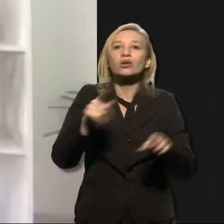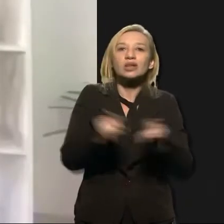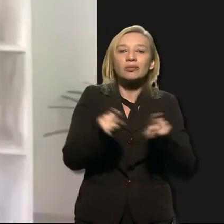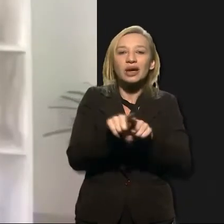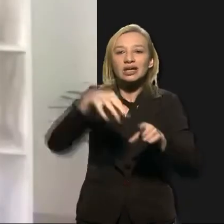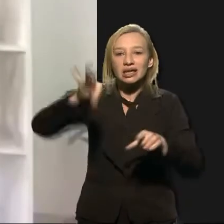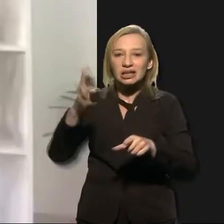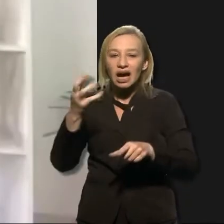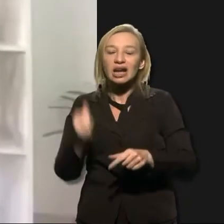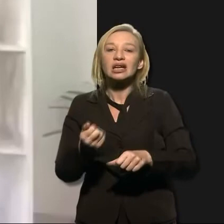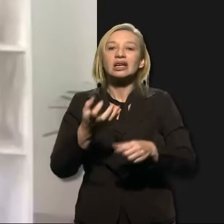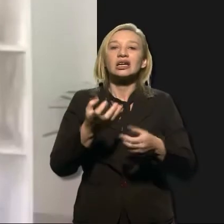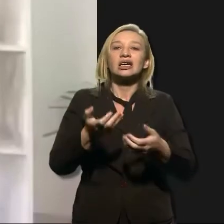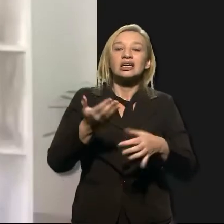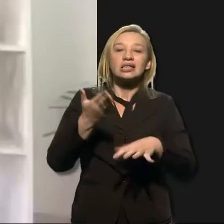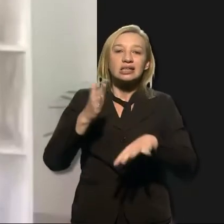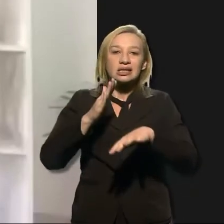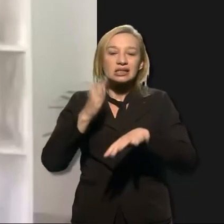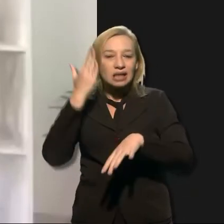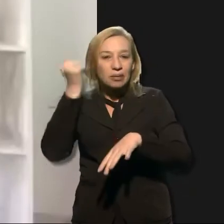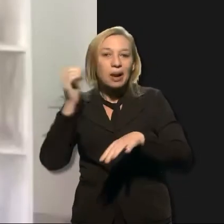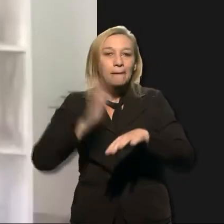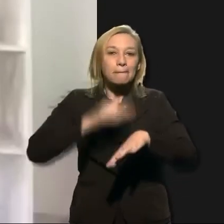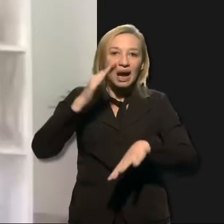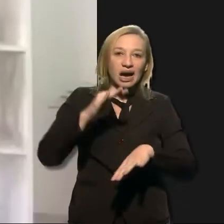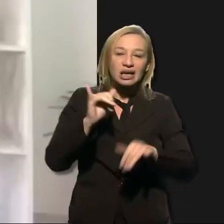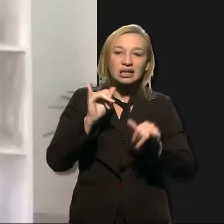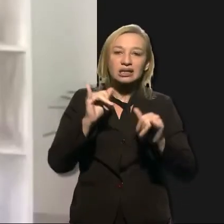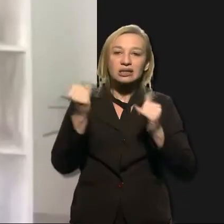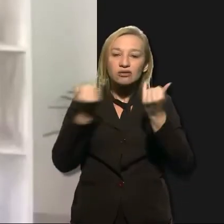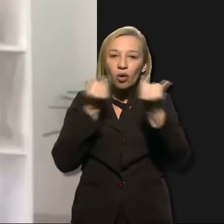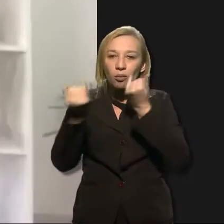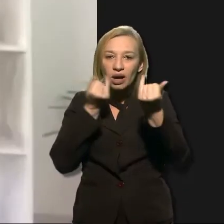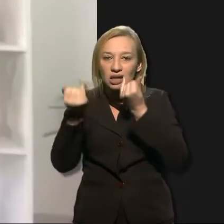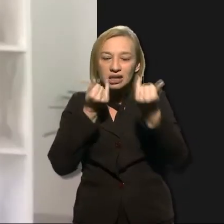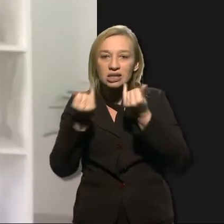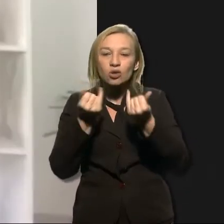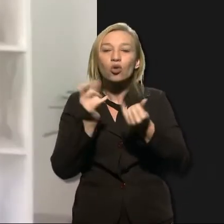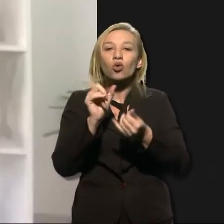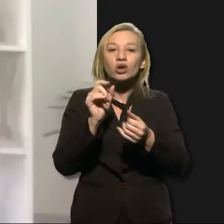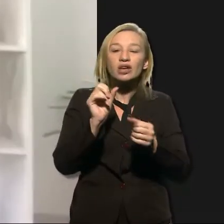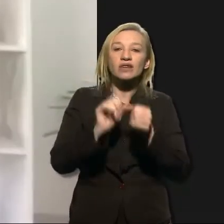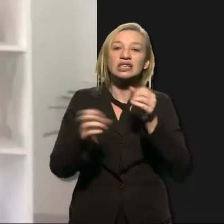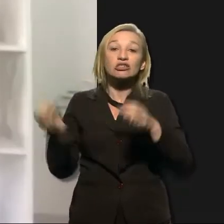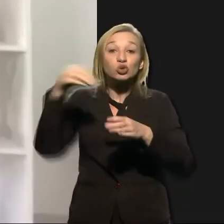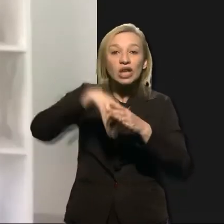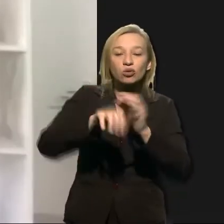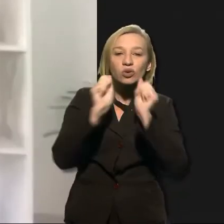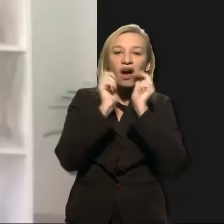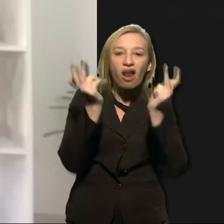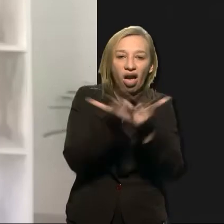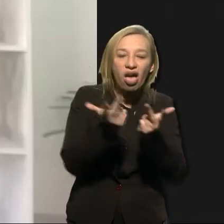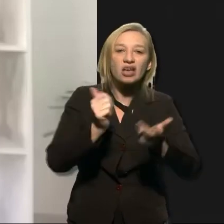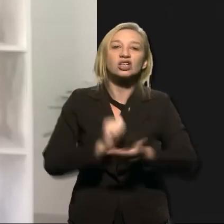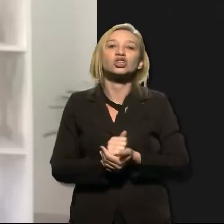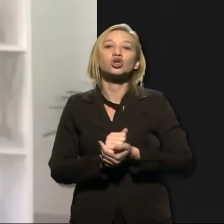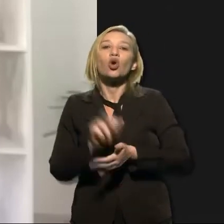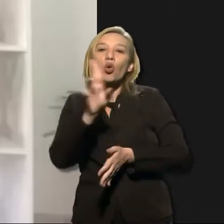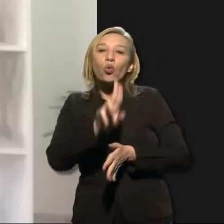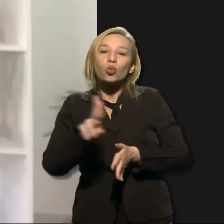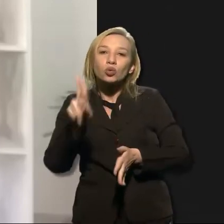nos assistiram. Falar também um pouco, Natália, que se quiserem saber mais detalhes sobre o que